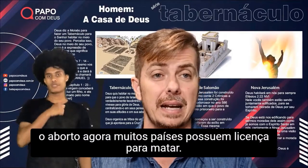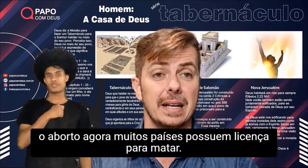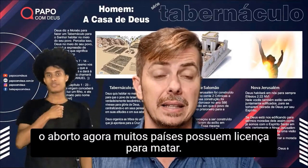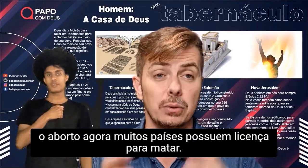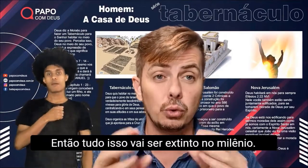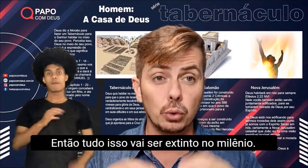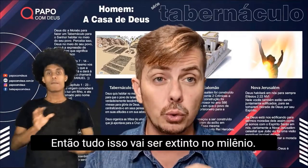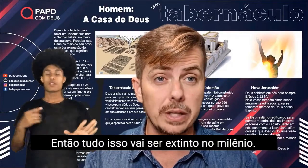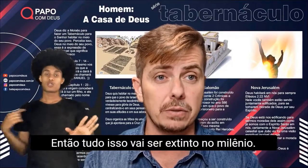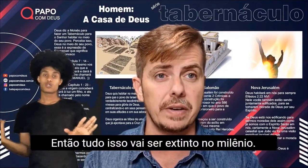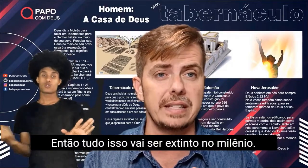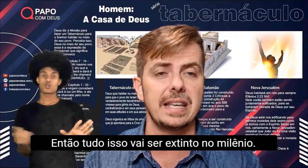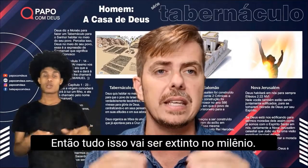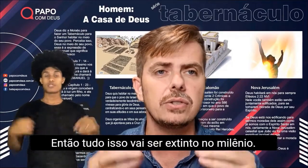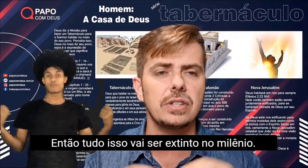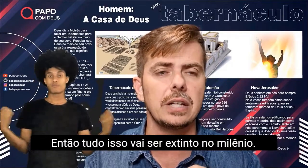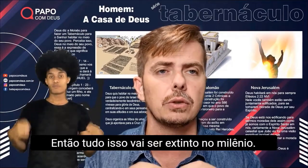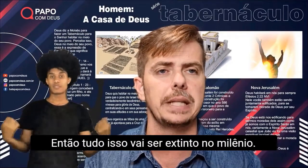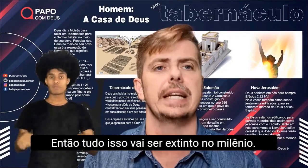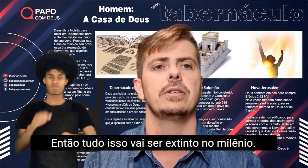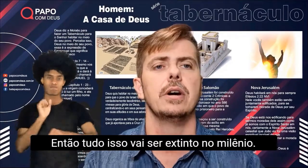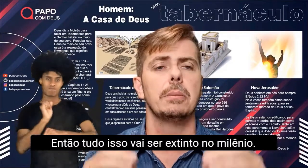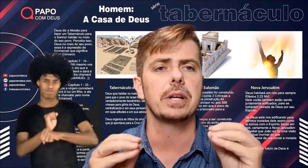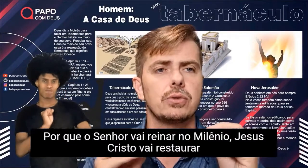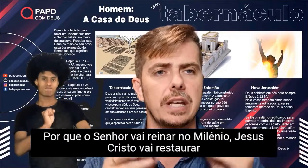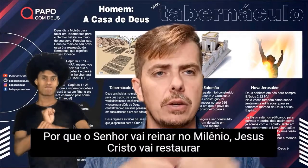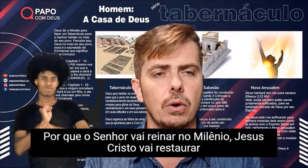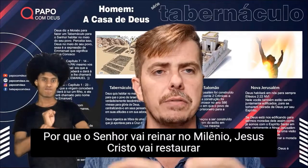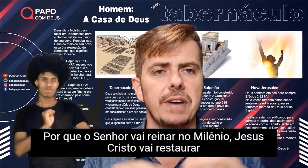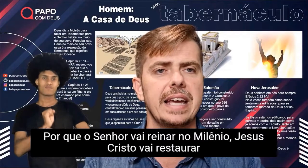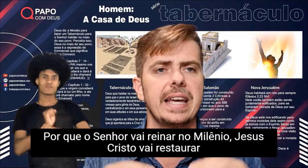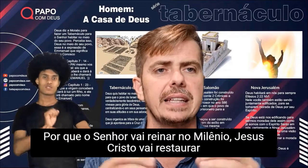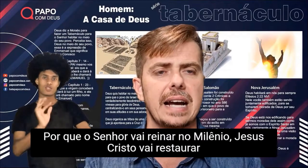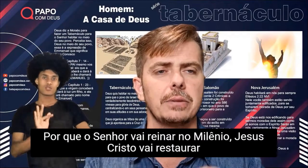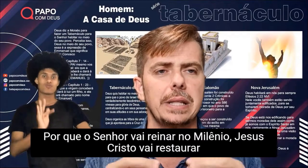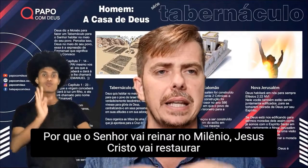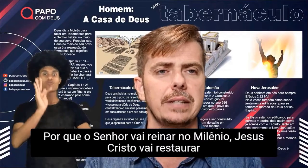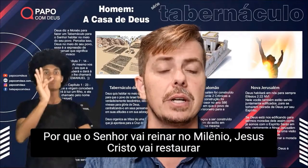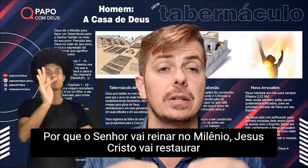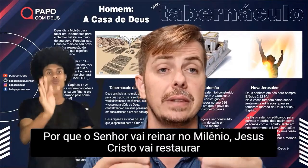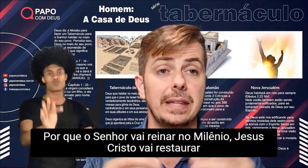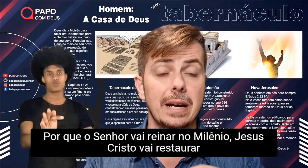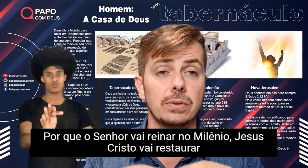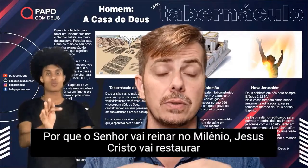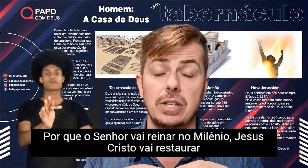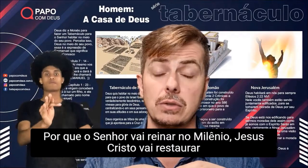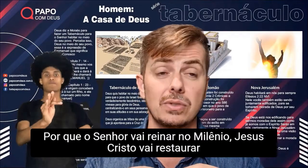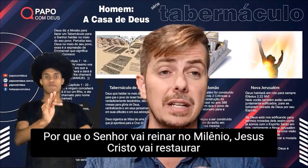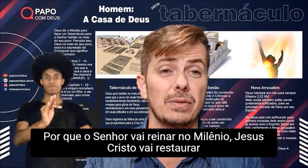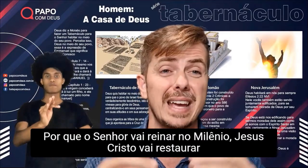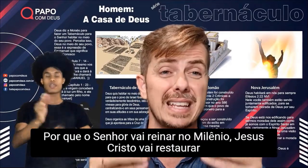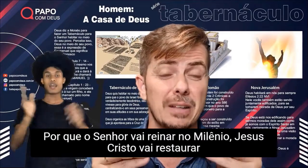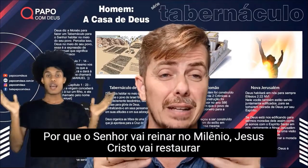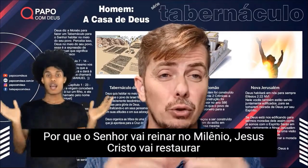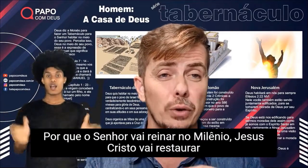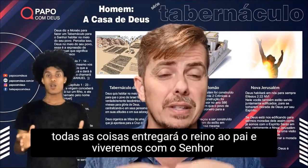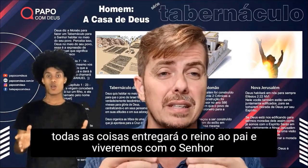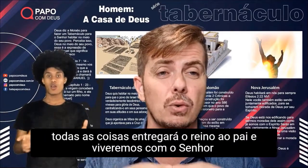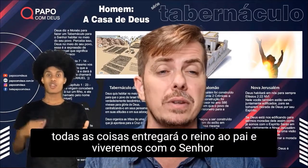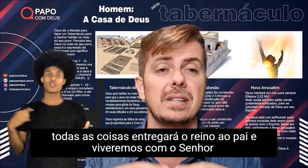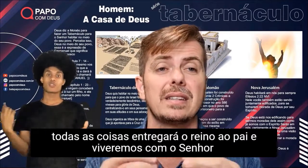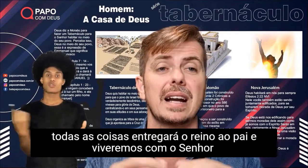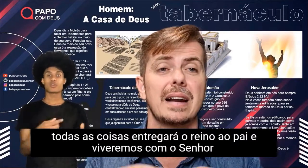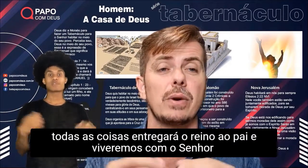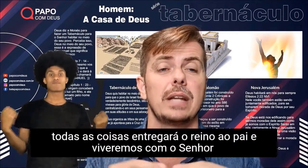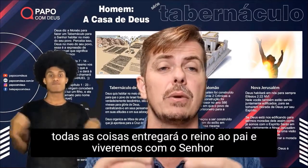para matar, então tudo isso vai ser extinto no milênio, porque o Senhor vai reinar no milênio, Jesus Cristo vai restaurar todas